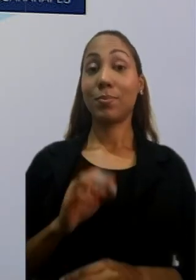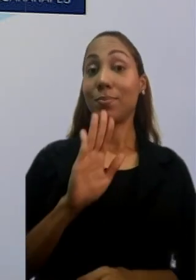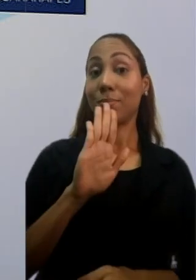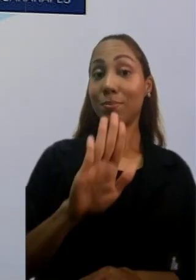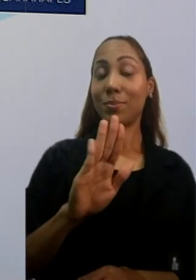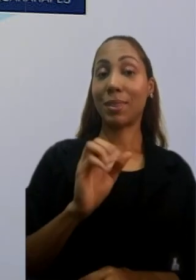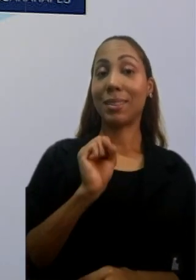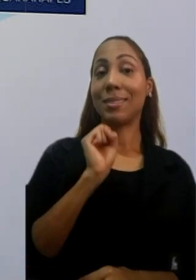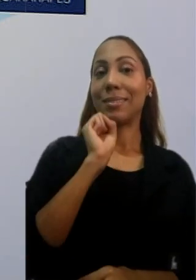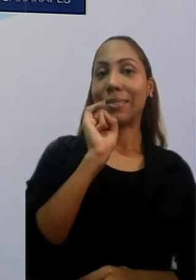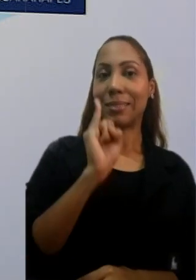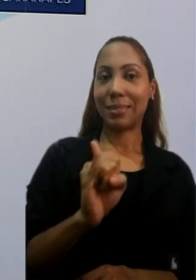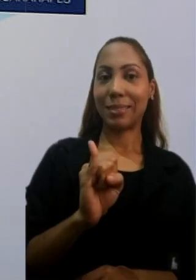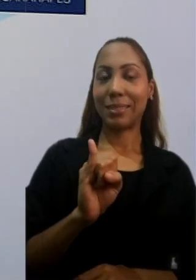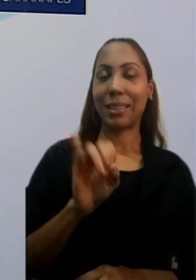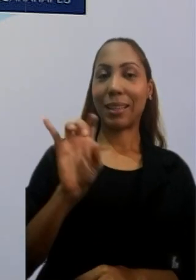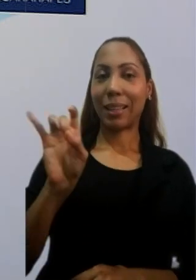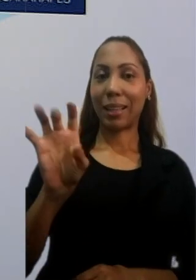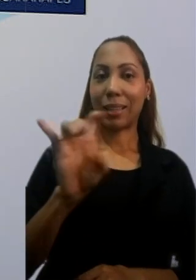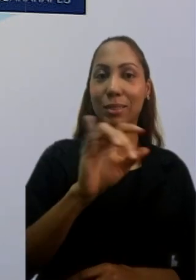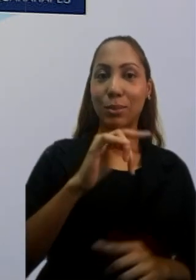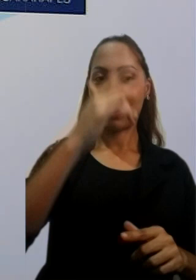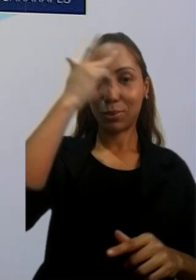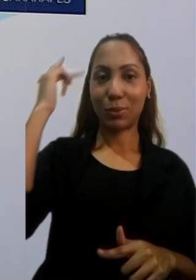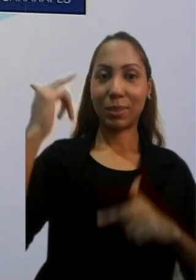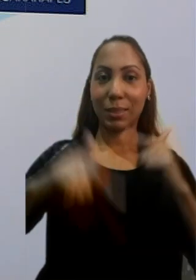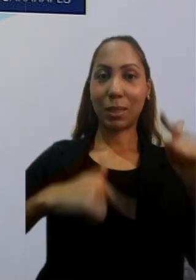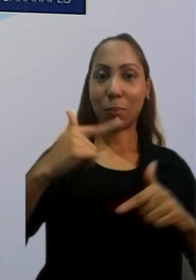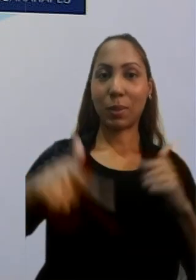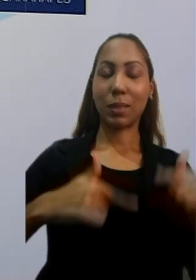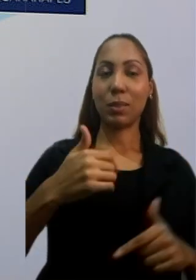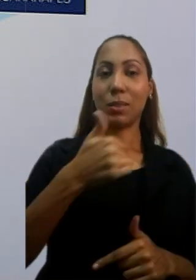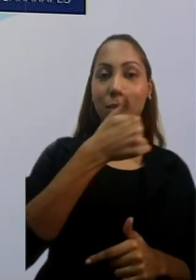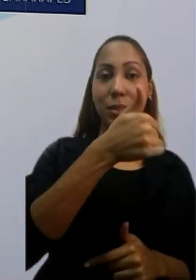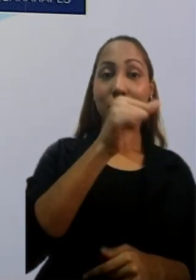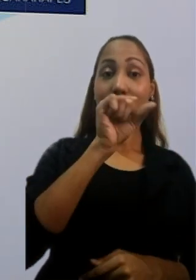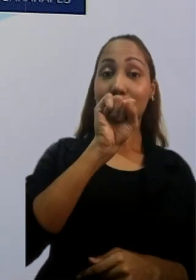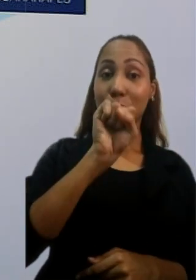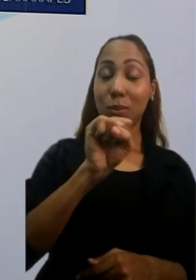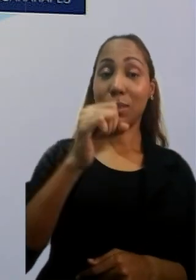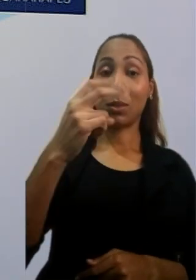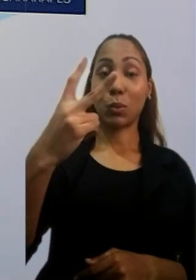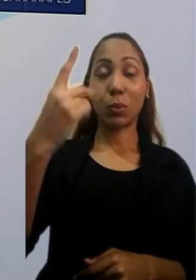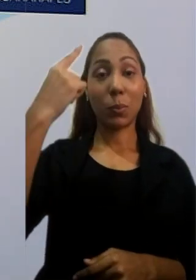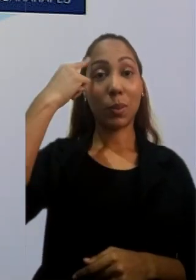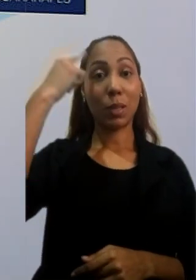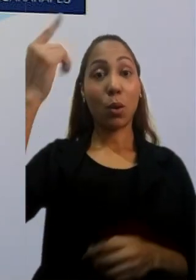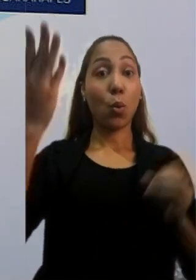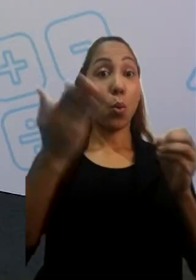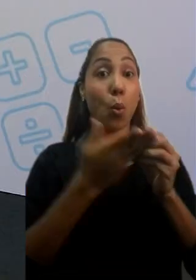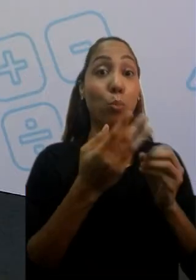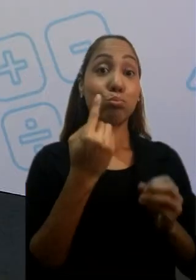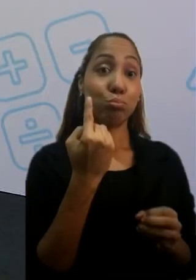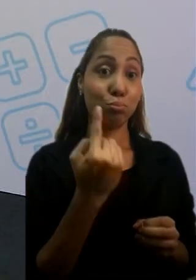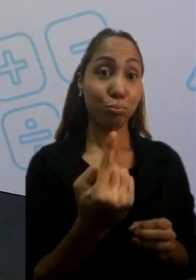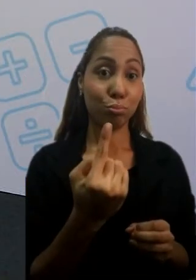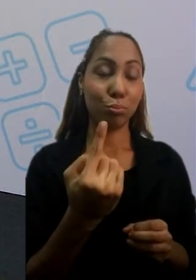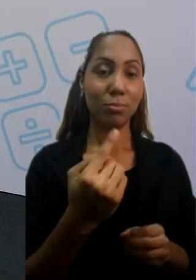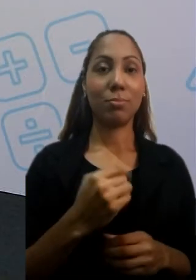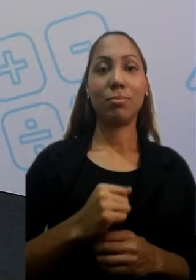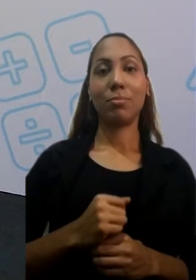Mas, se todos os 182 funcionários tivessem a consciência ambiental de utilizar apenas um copo por